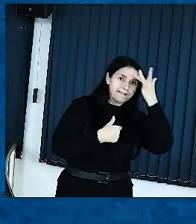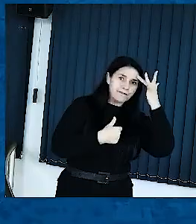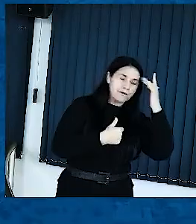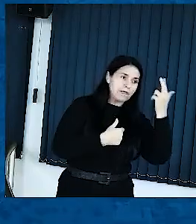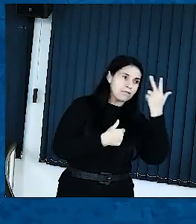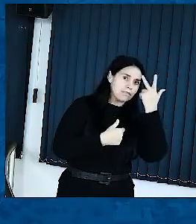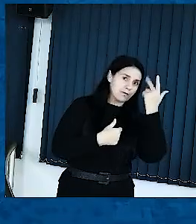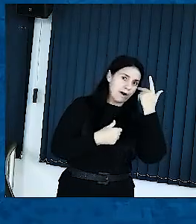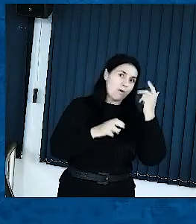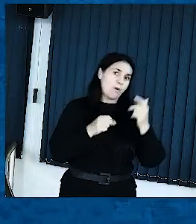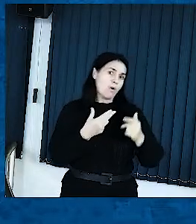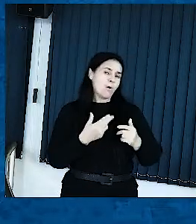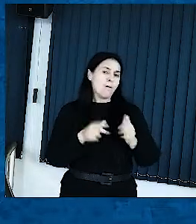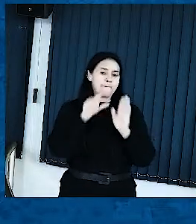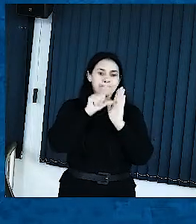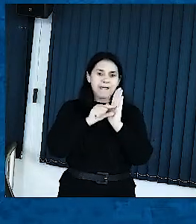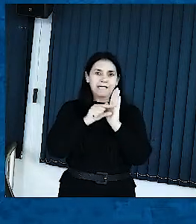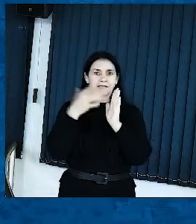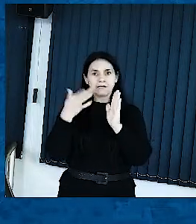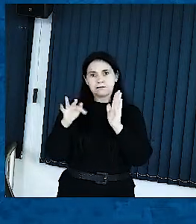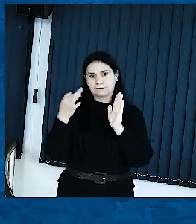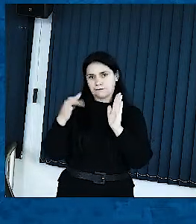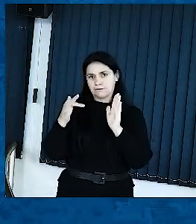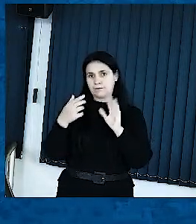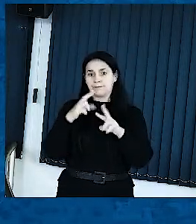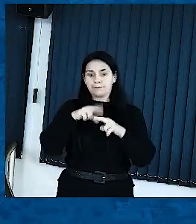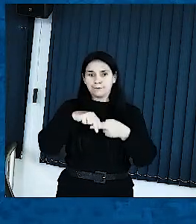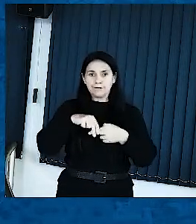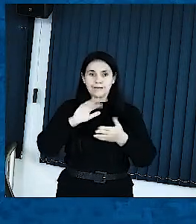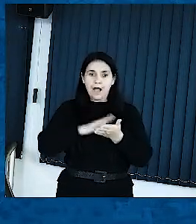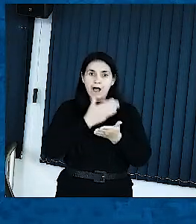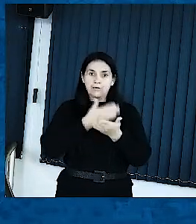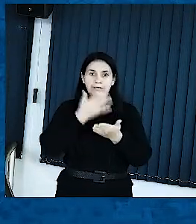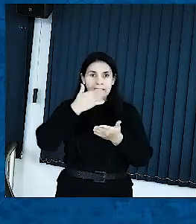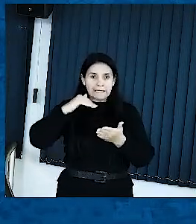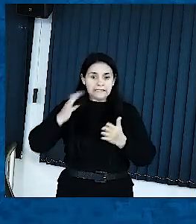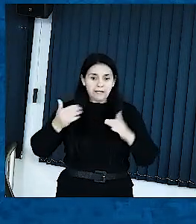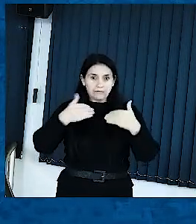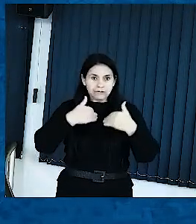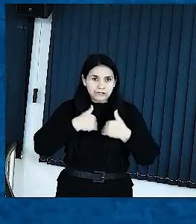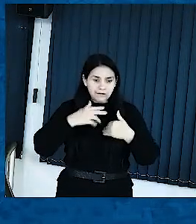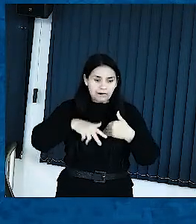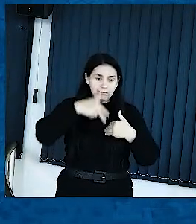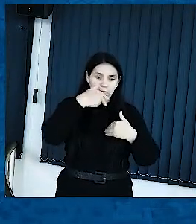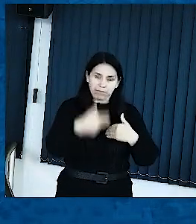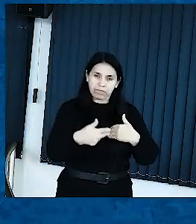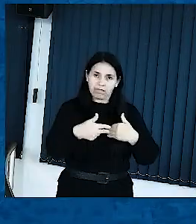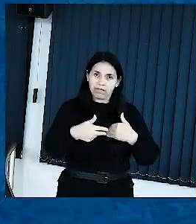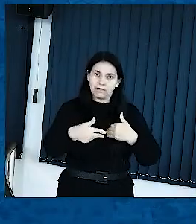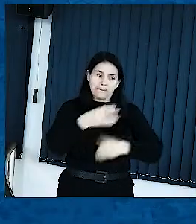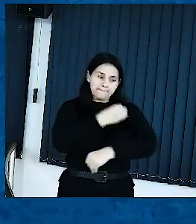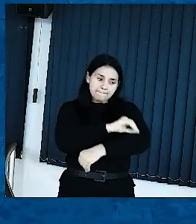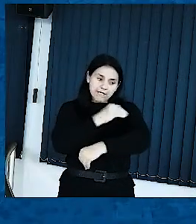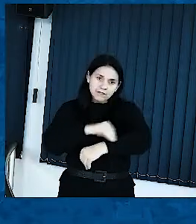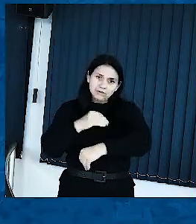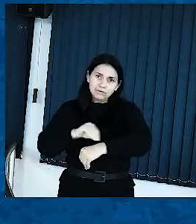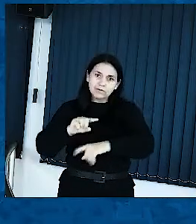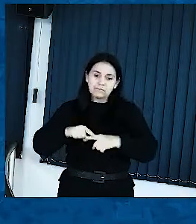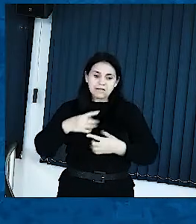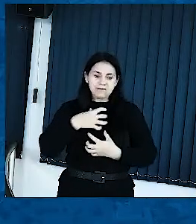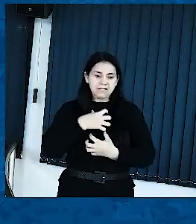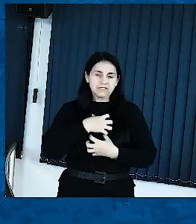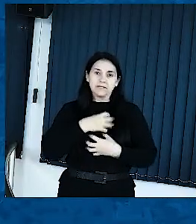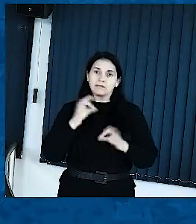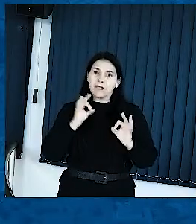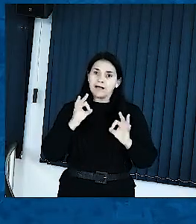dor que uma pessoa normal. Por isso que muitas crianças autistas se arrebentam no chão e a gente vê, eles estão felizes da vida, eles não percebem. Às vezes eles